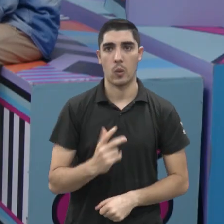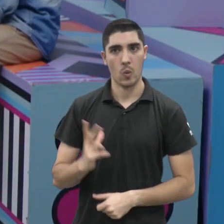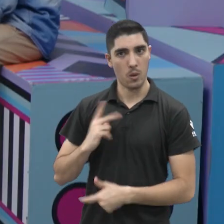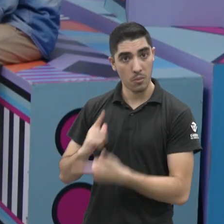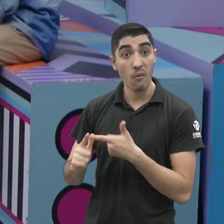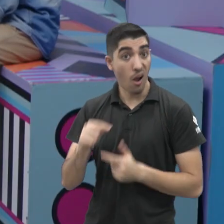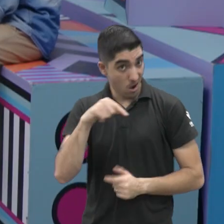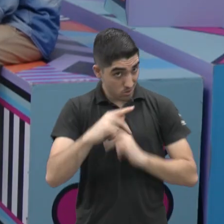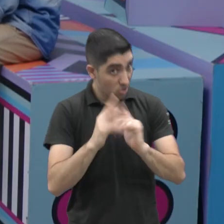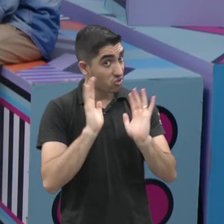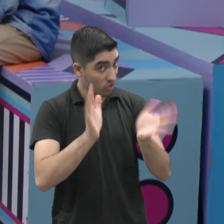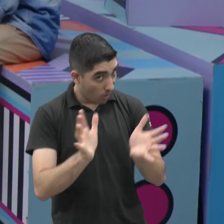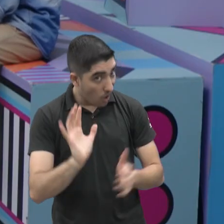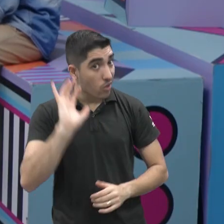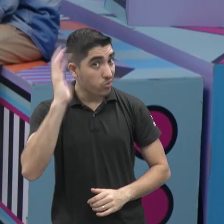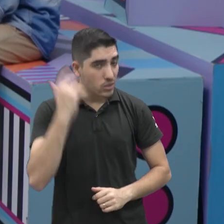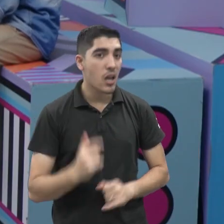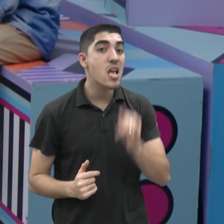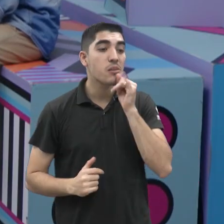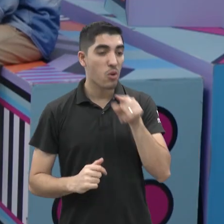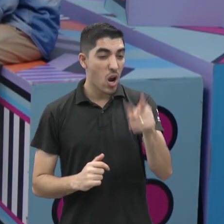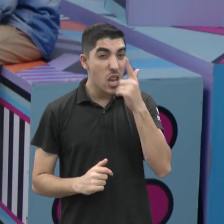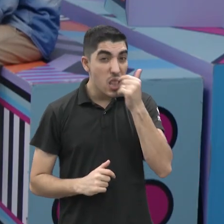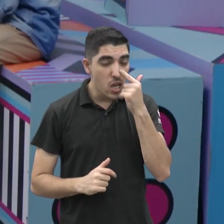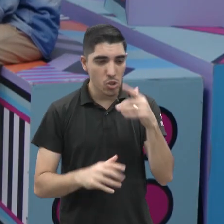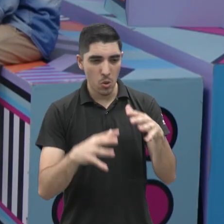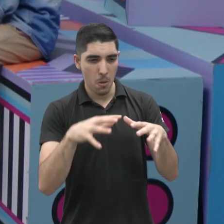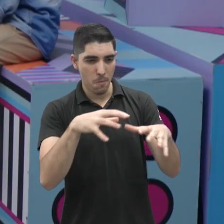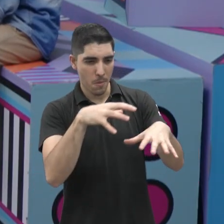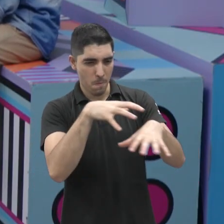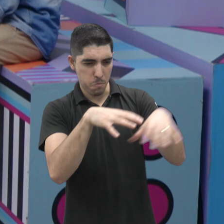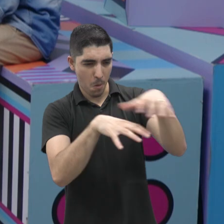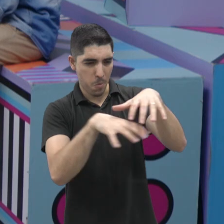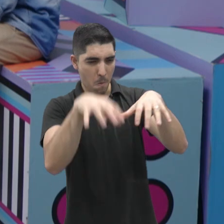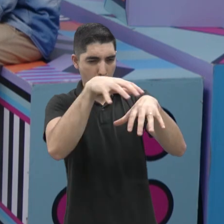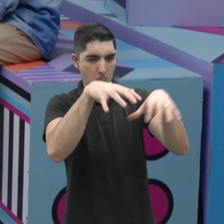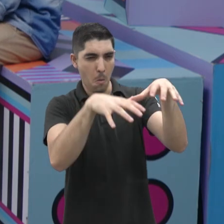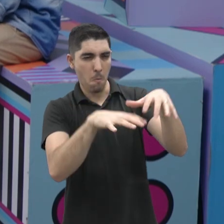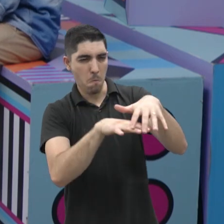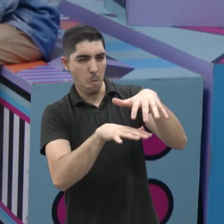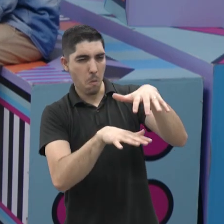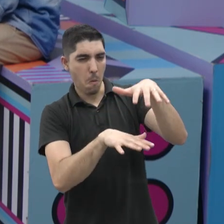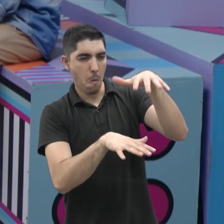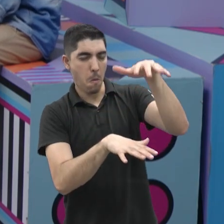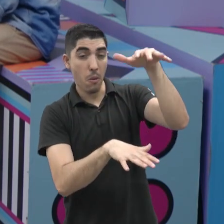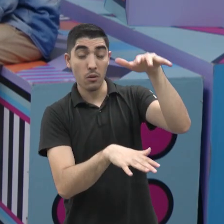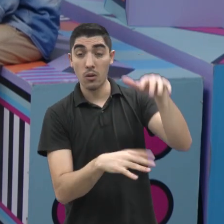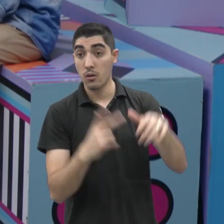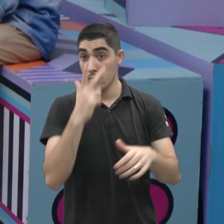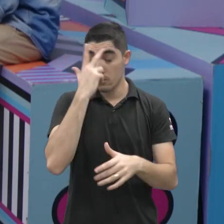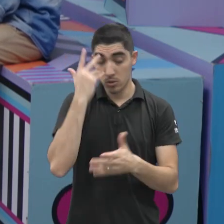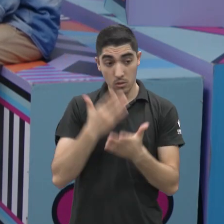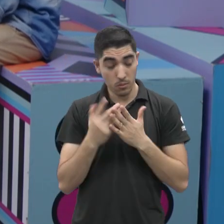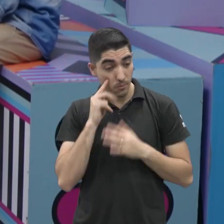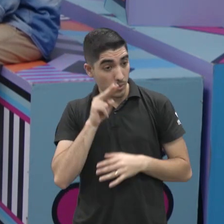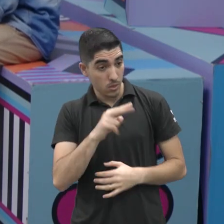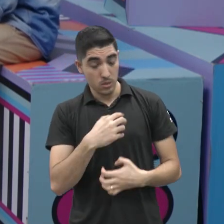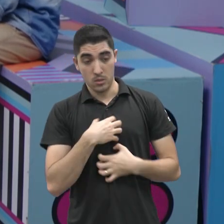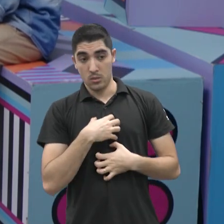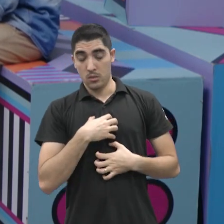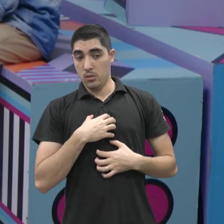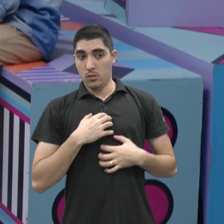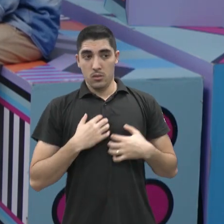né? O que acontece? O lixo se acumula e isso causa um transtorno enorme. Algo muito parecido,